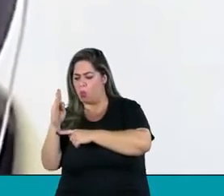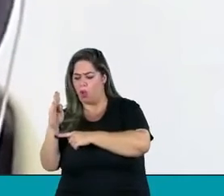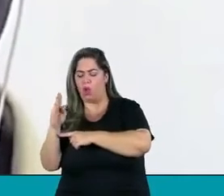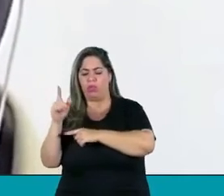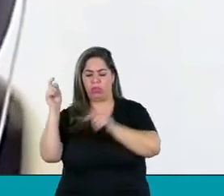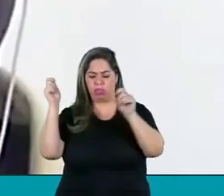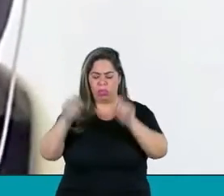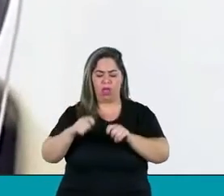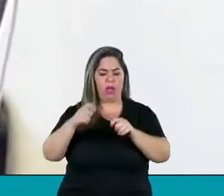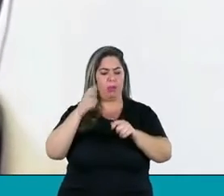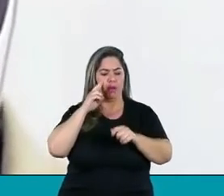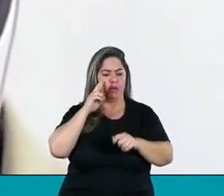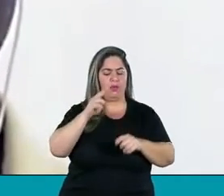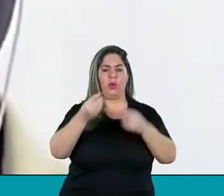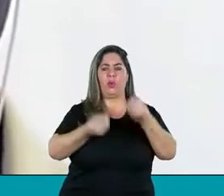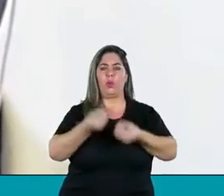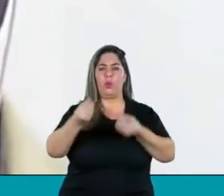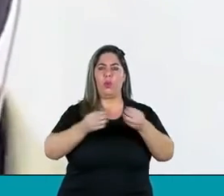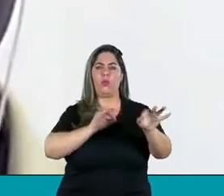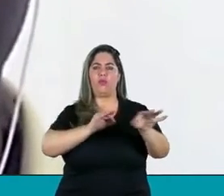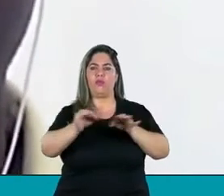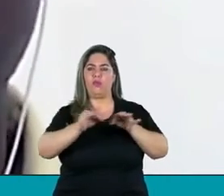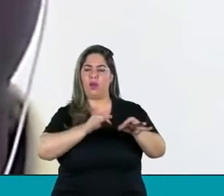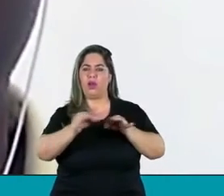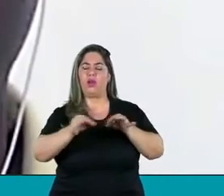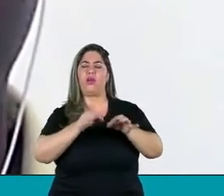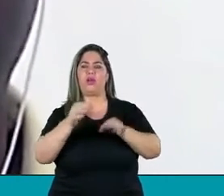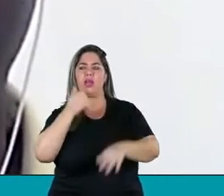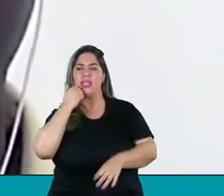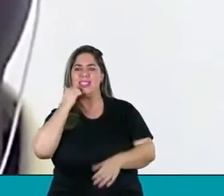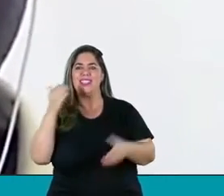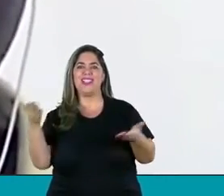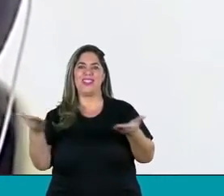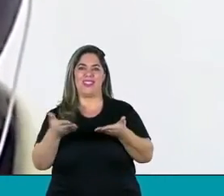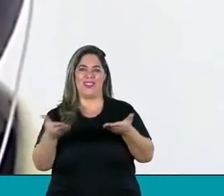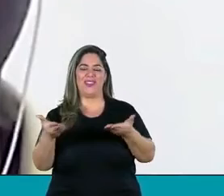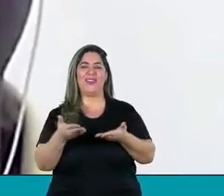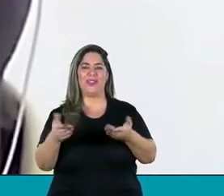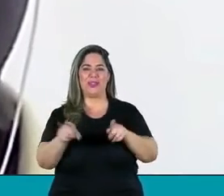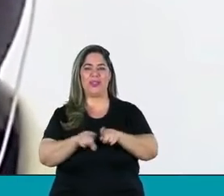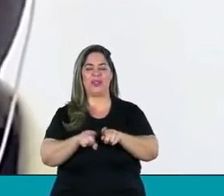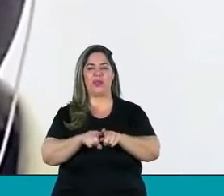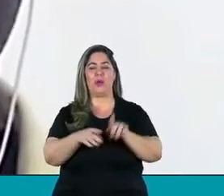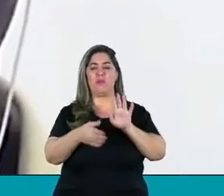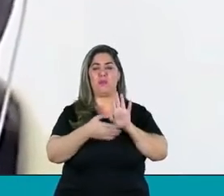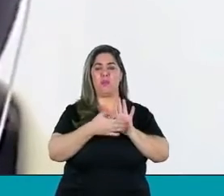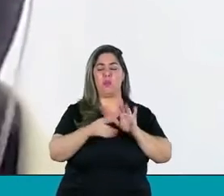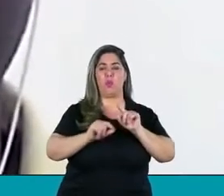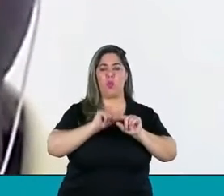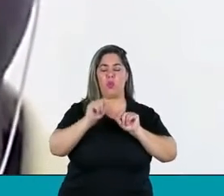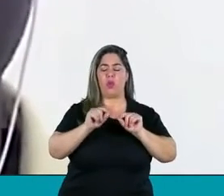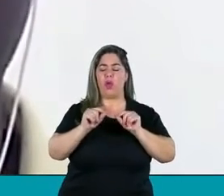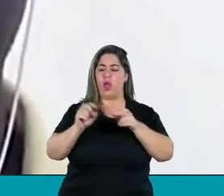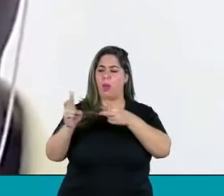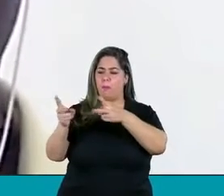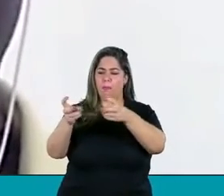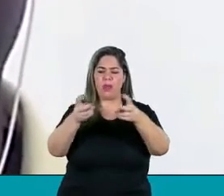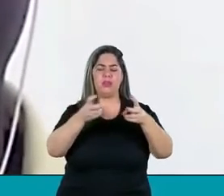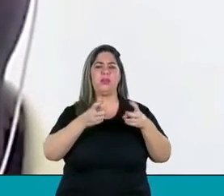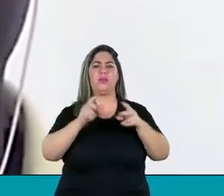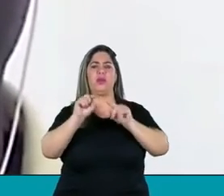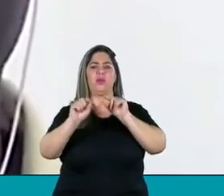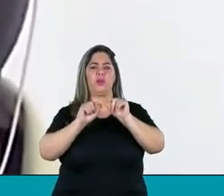procura compor as bases de sua análise sobre os paradigmas da ciência moderna, no sentido de propor um novo olhar sobre a